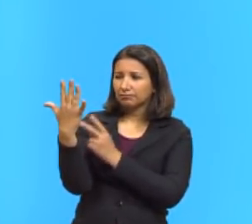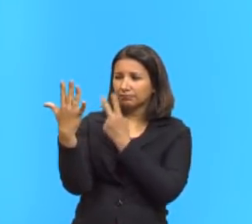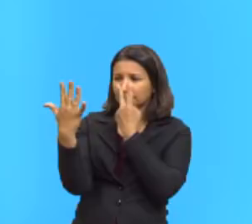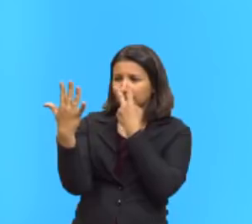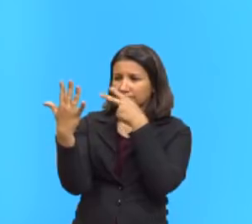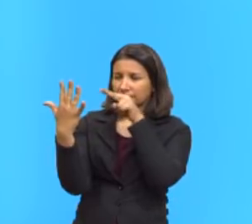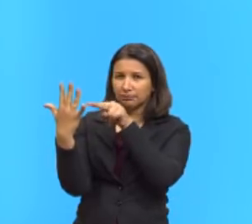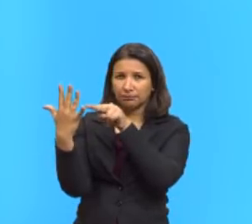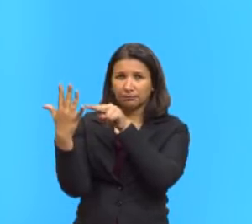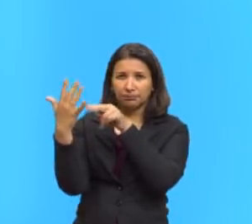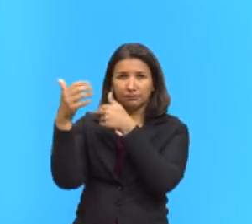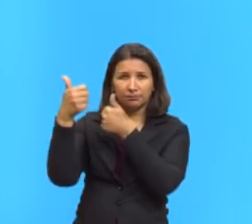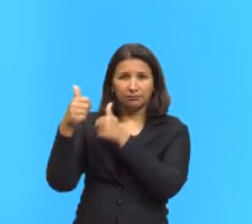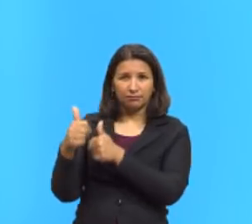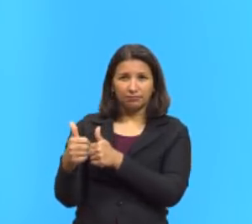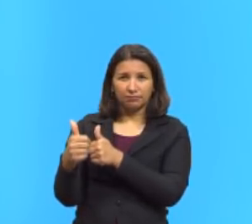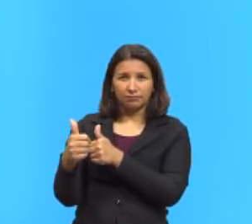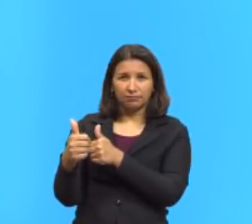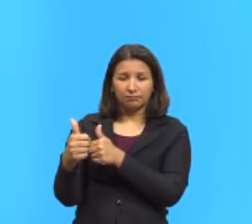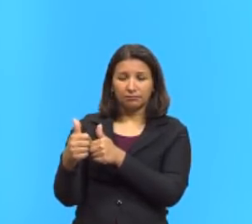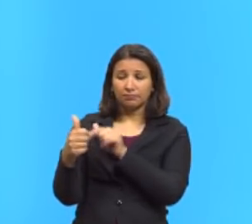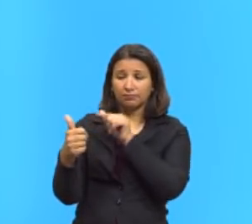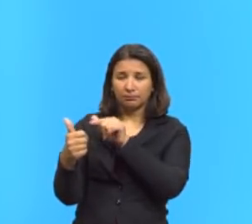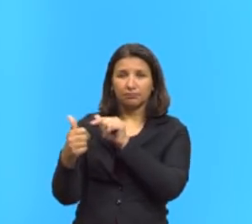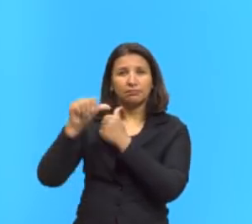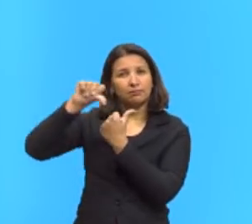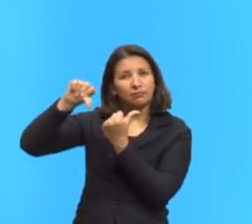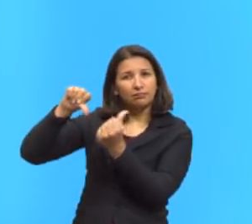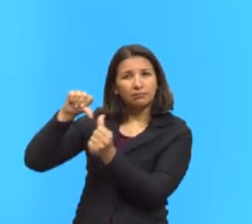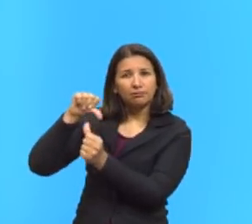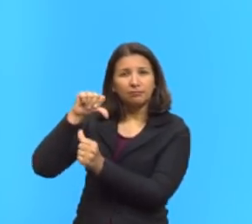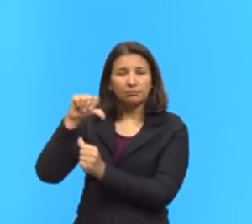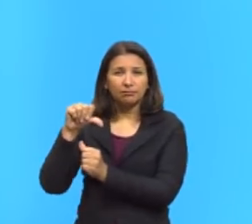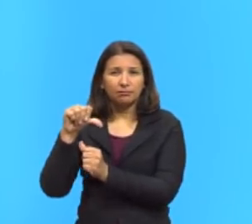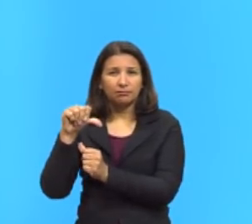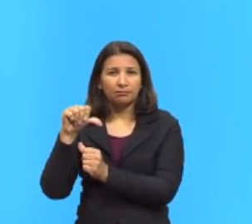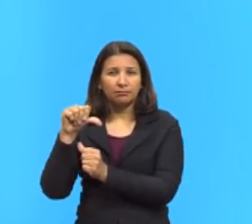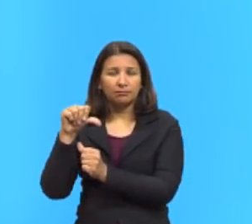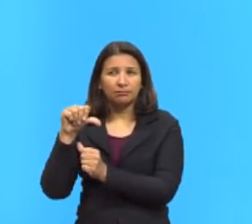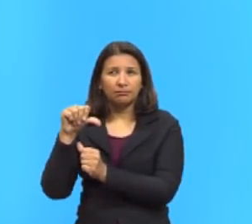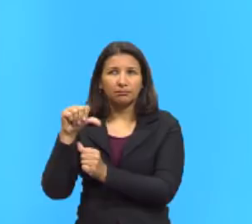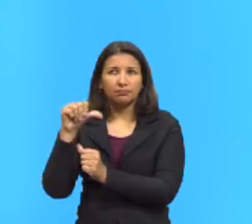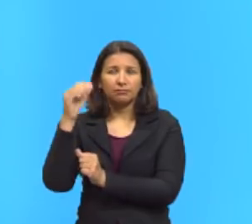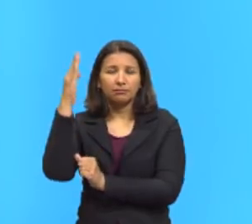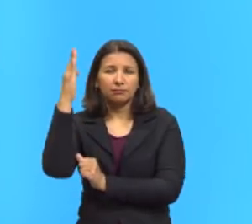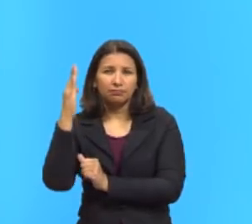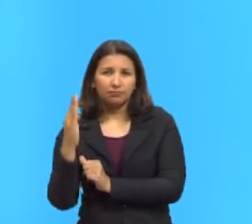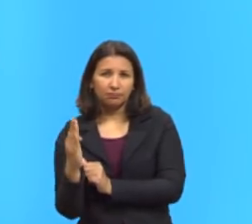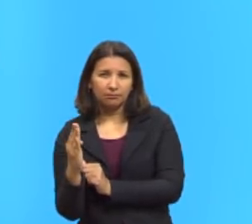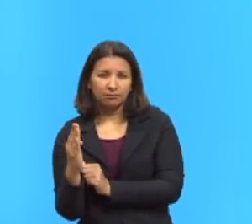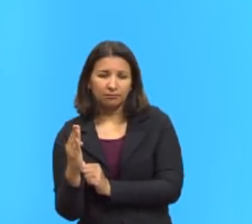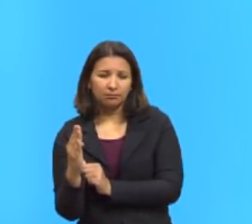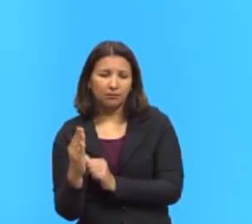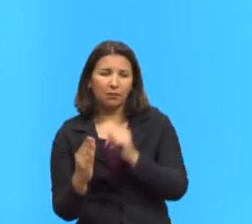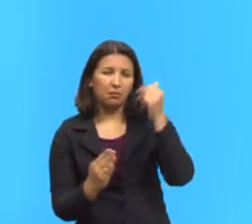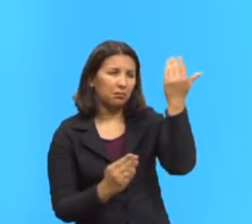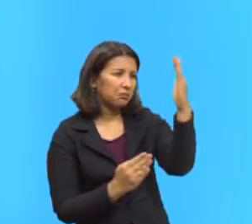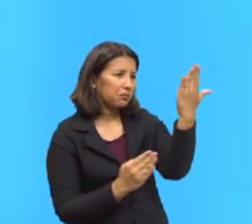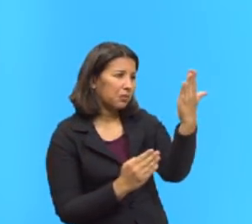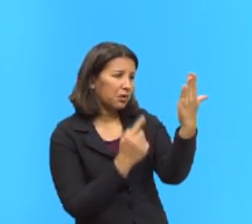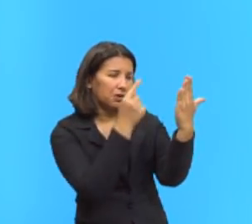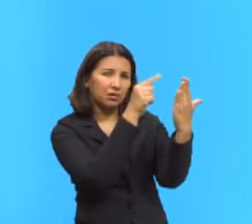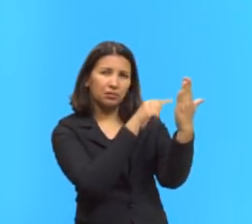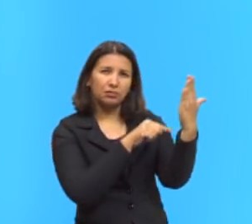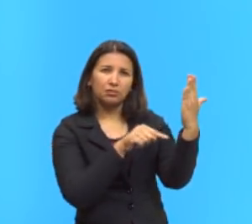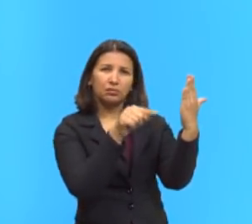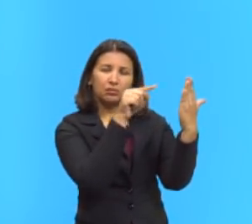ela está invertida horizontalmente. Então, no espelho, você vê tudo que está escrito, você vê